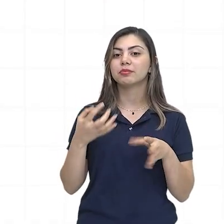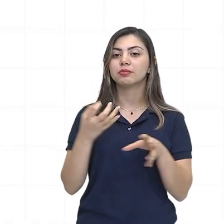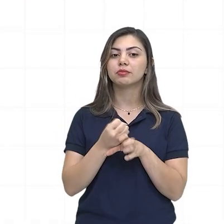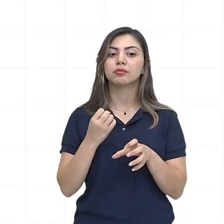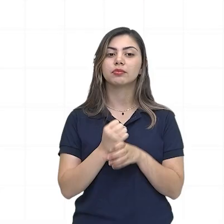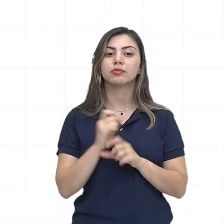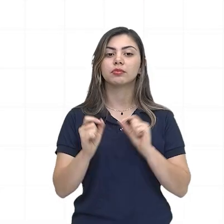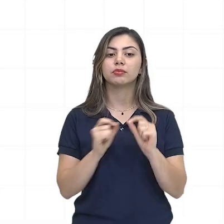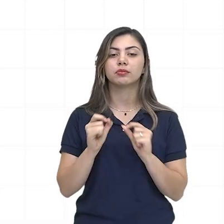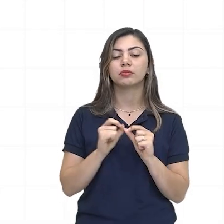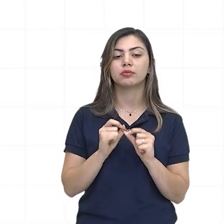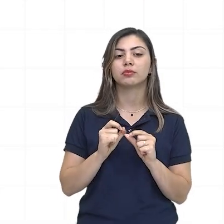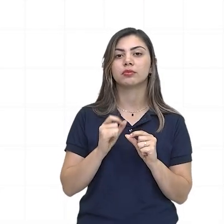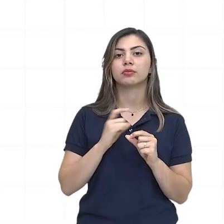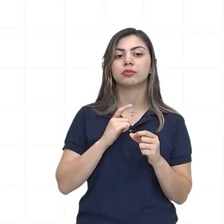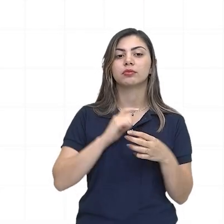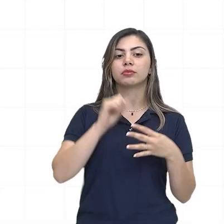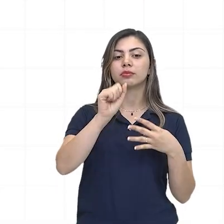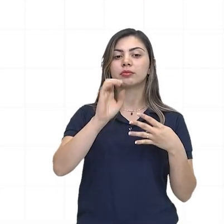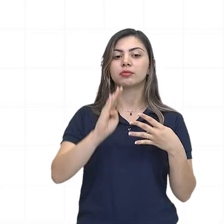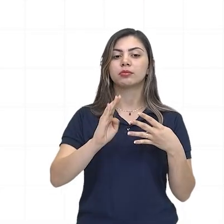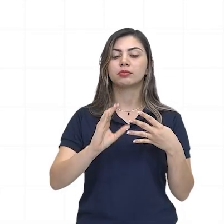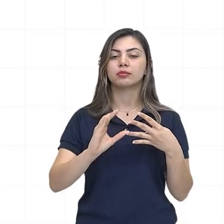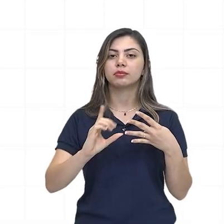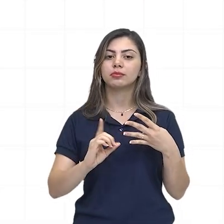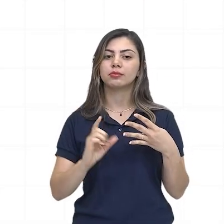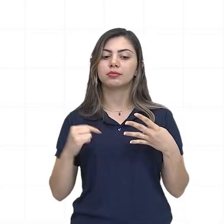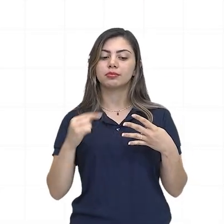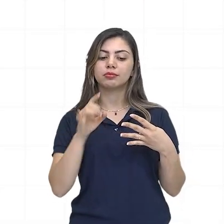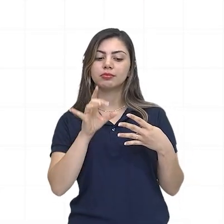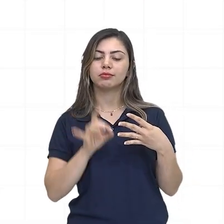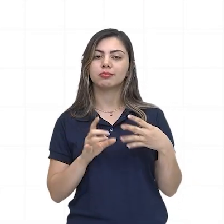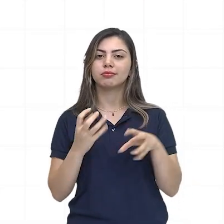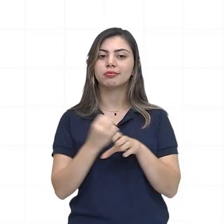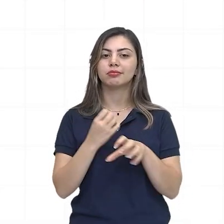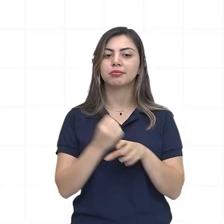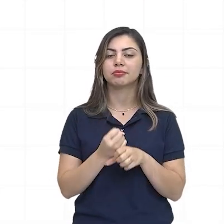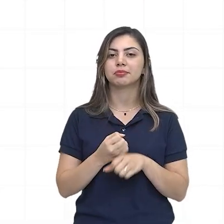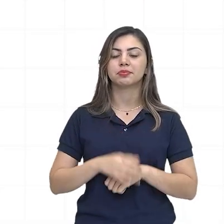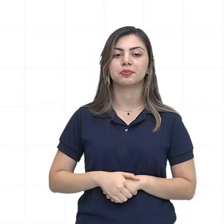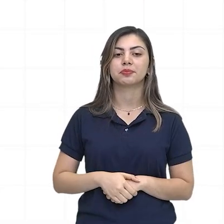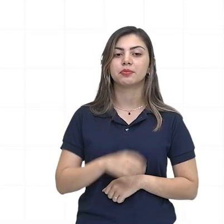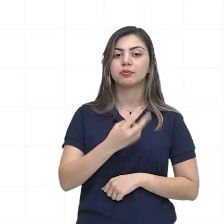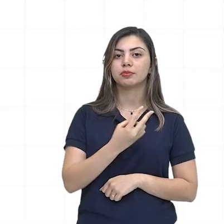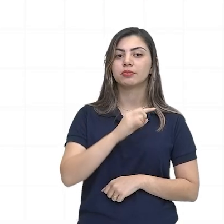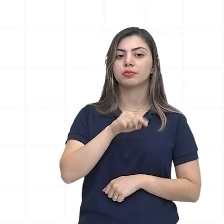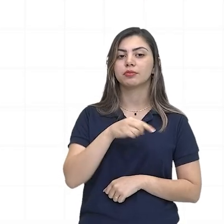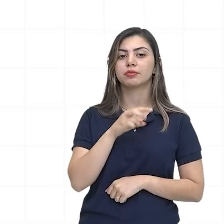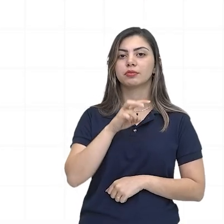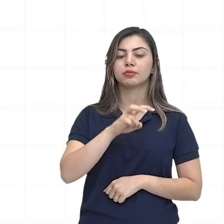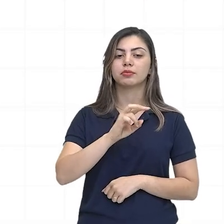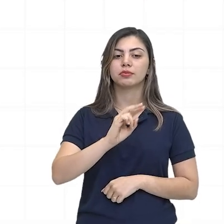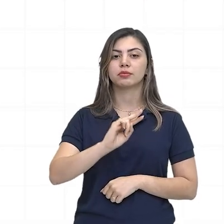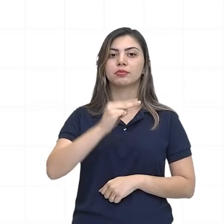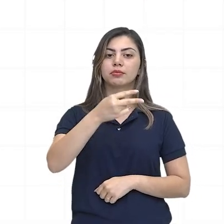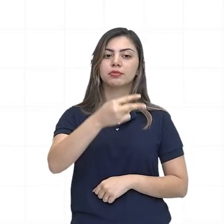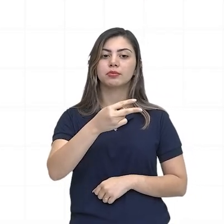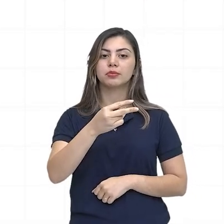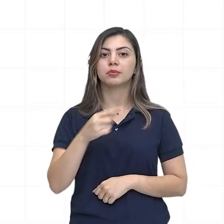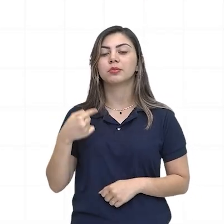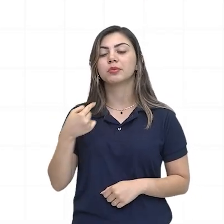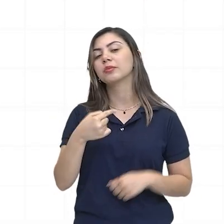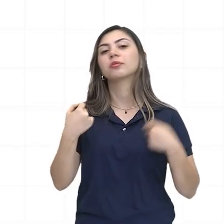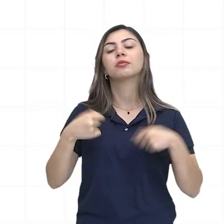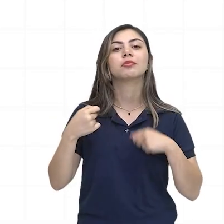de cada uma das potências abaixo. Nós temos no item A 2,5 elevado a 2. O que a